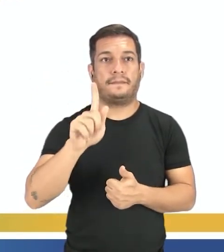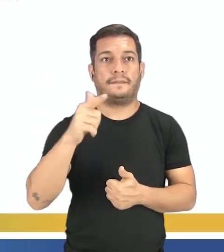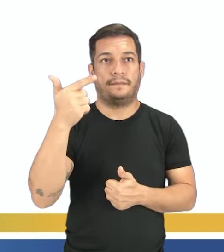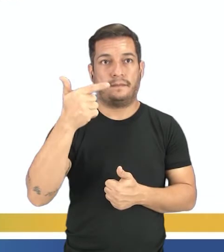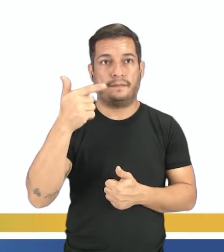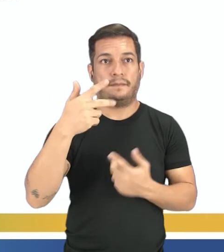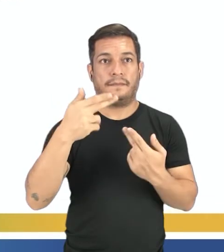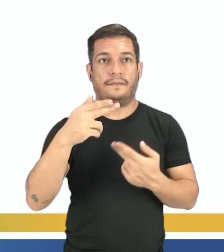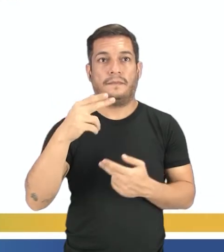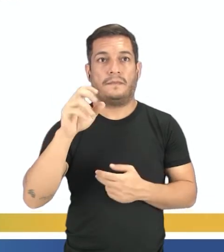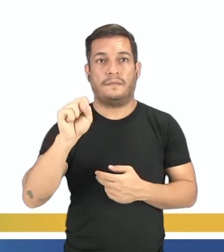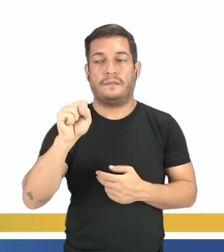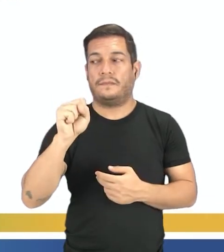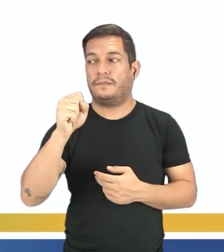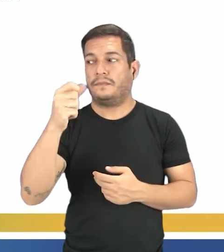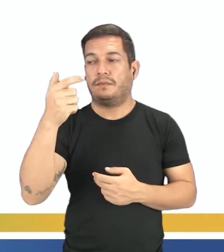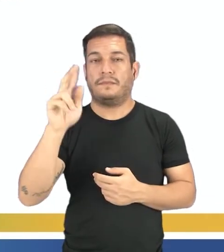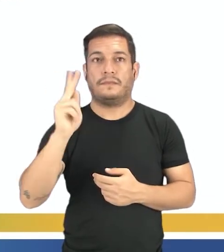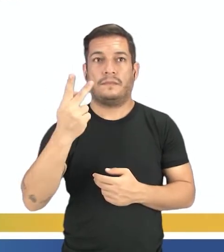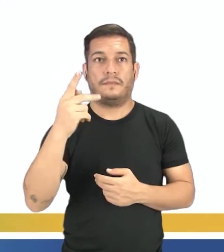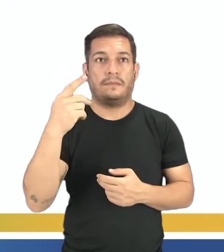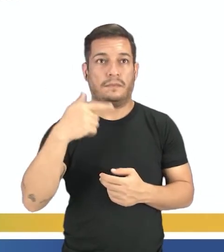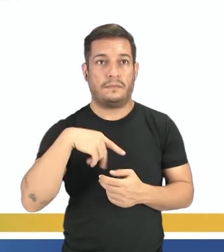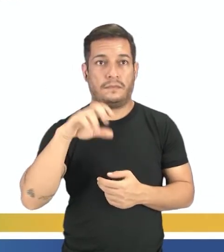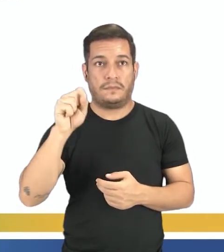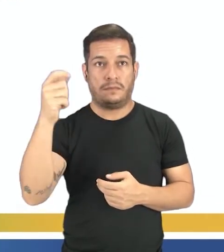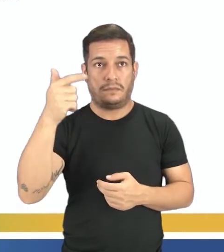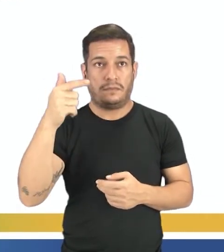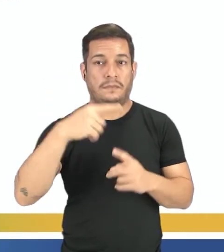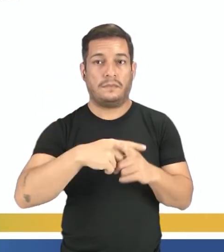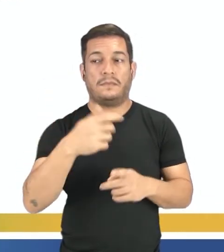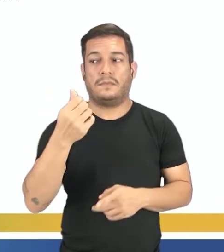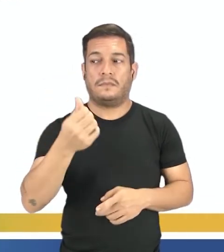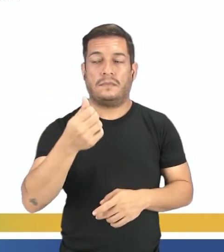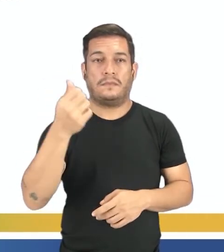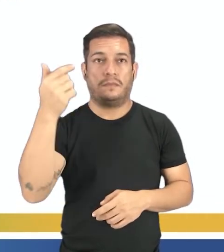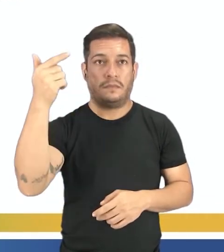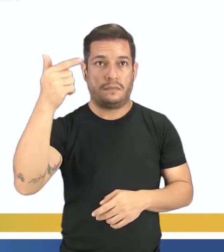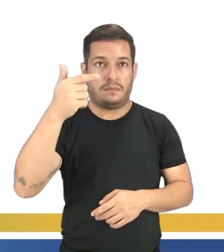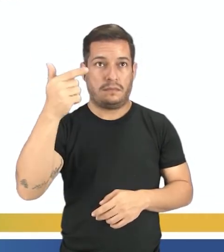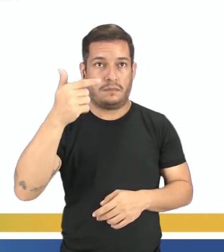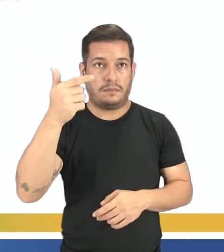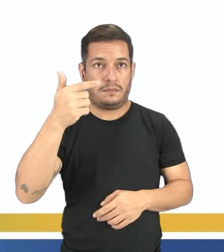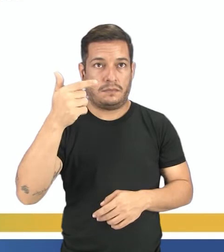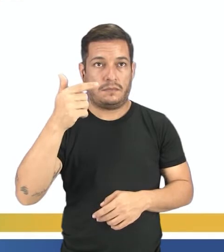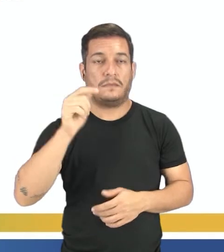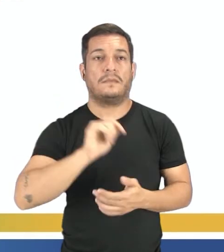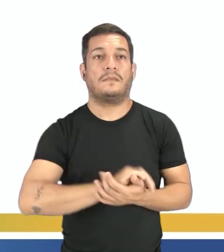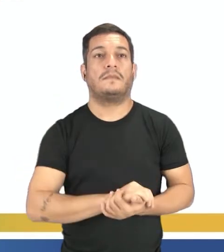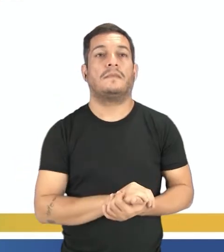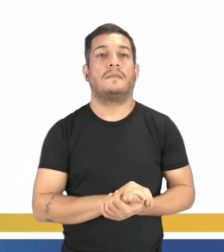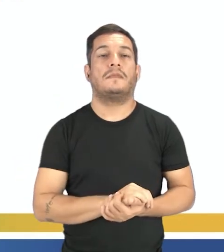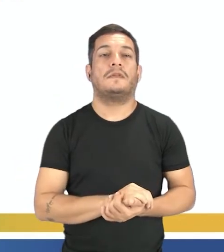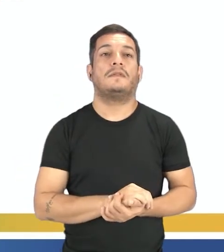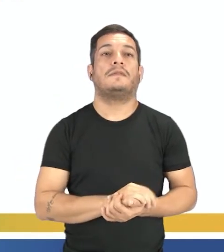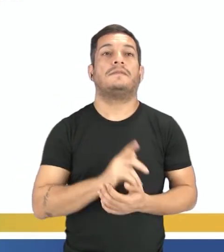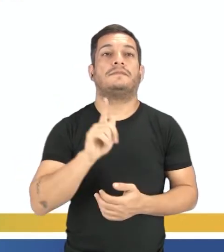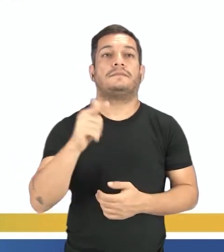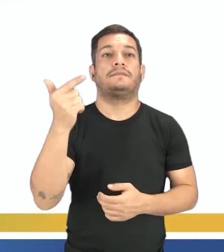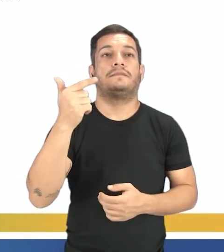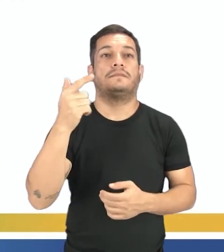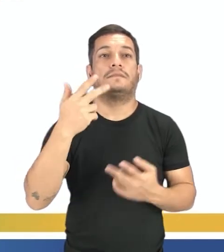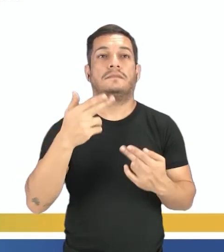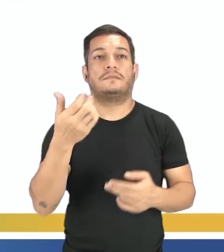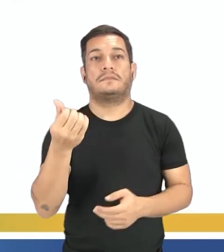quadrado é igual a quem? H, que é 8 ao quadrado, mais o R, 6 ao quadrado. G ao